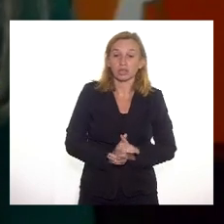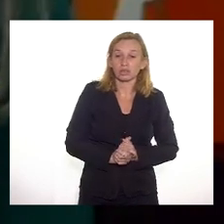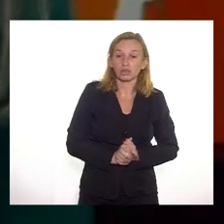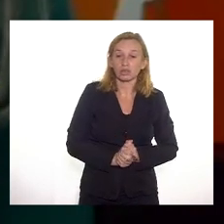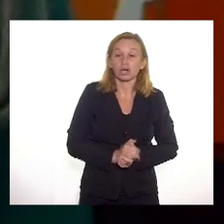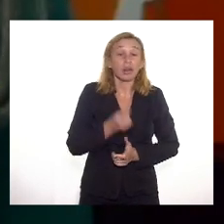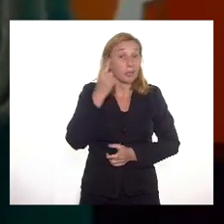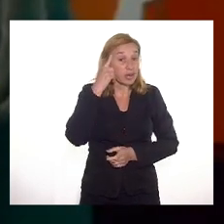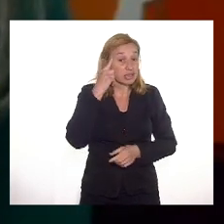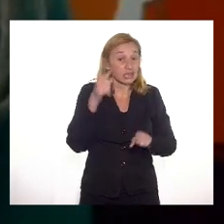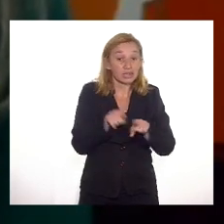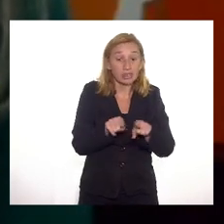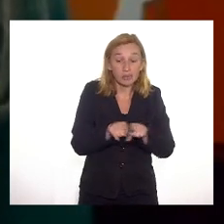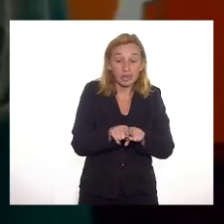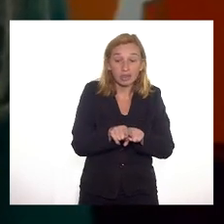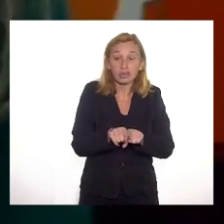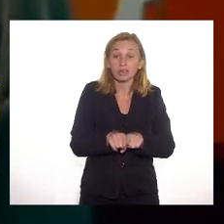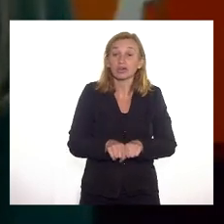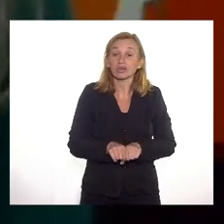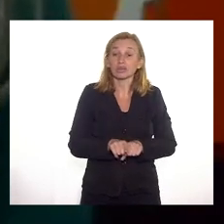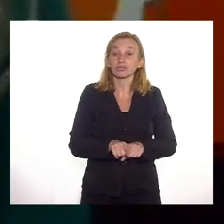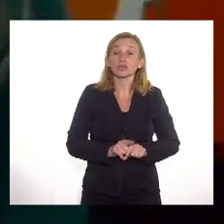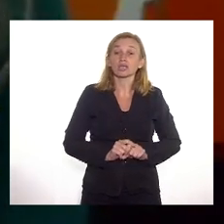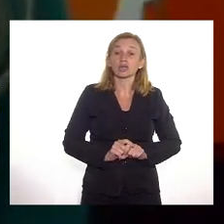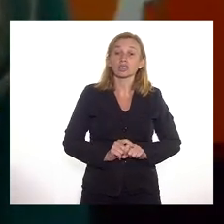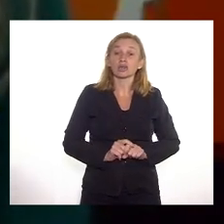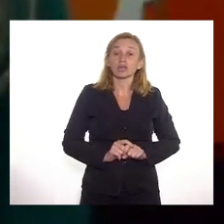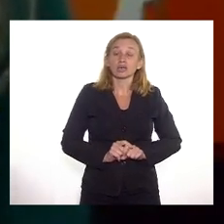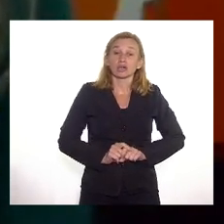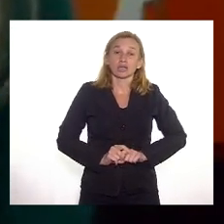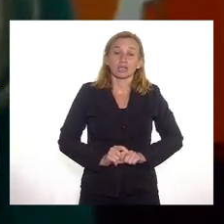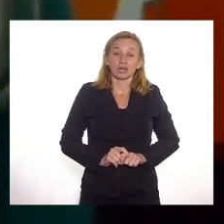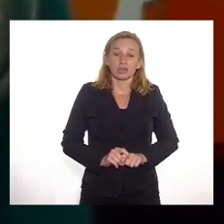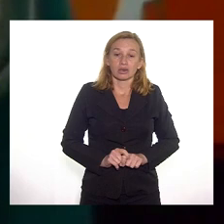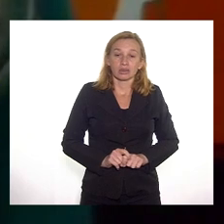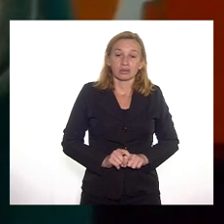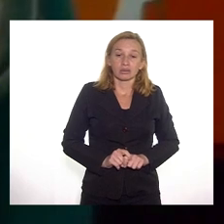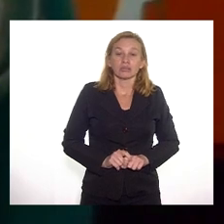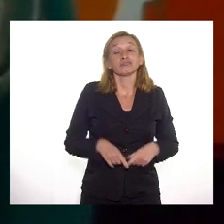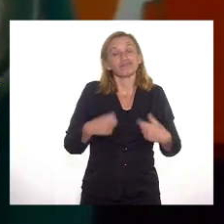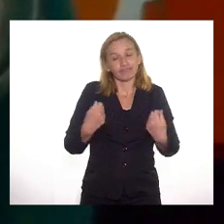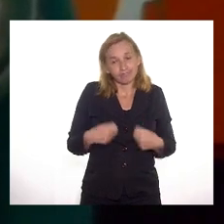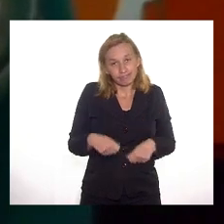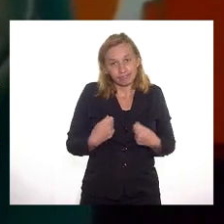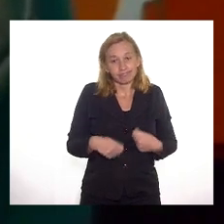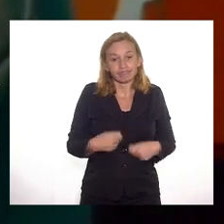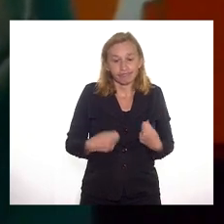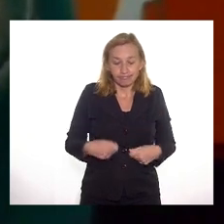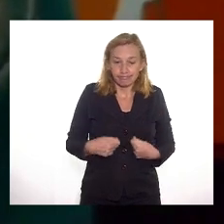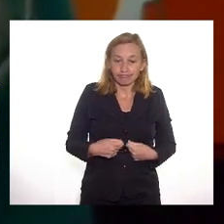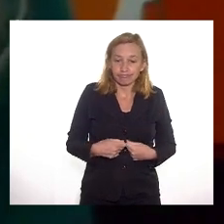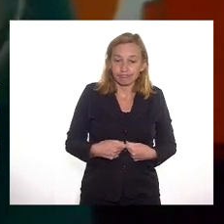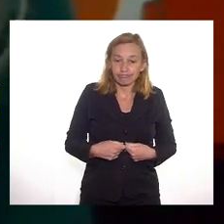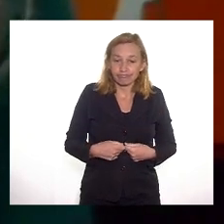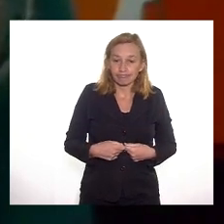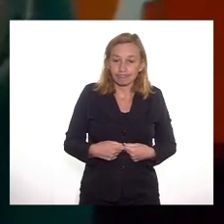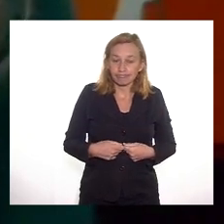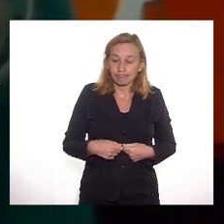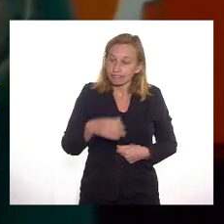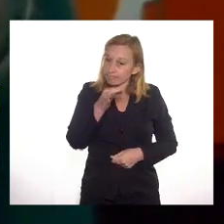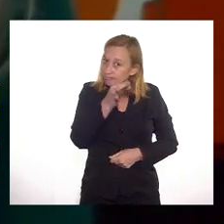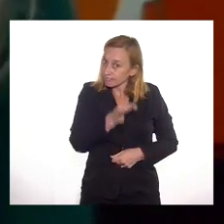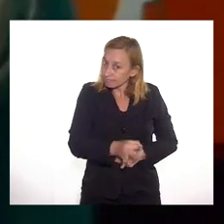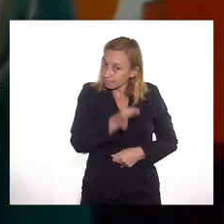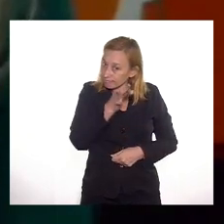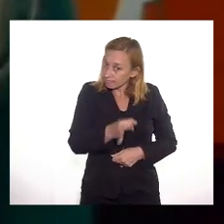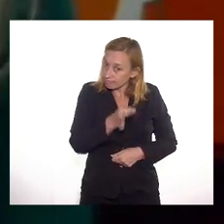tem que pensar também. Ao mesmo tempo, precisamos ter a certeza,